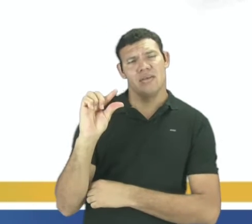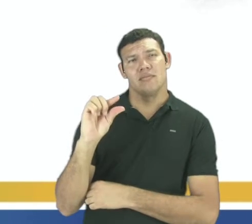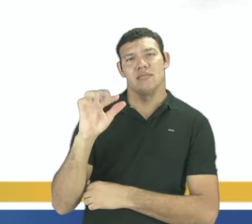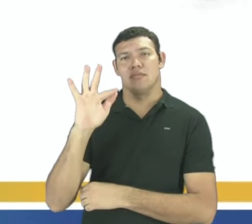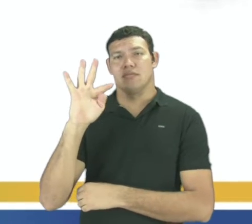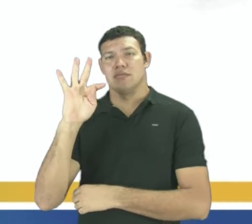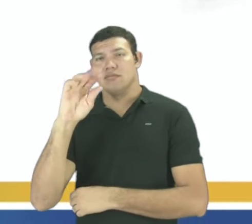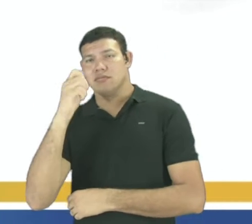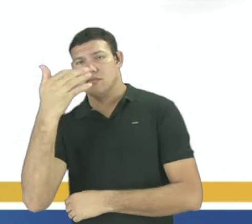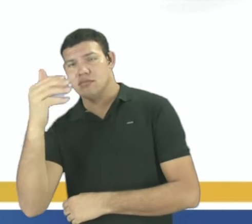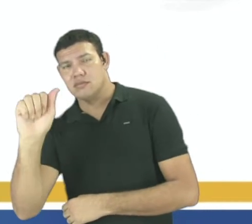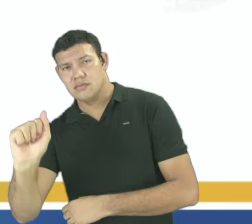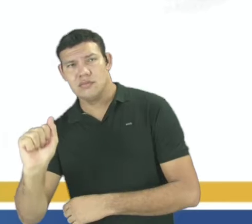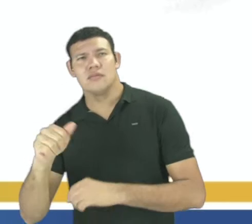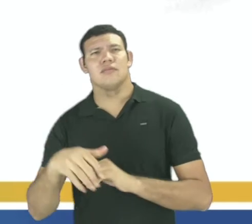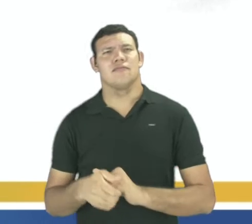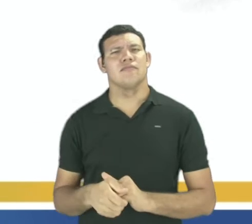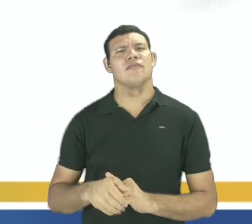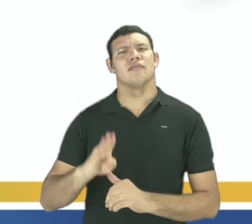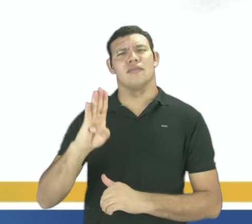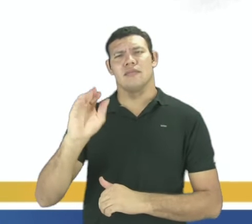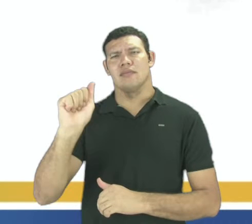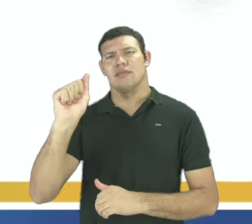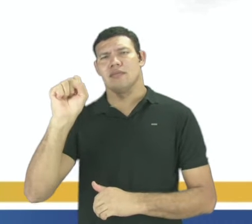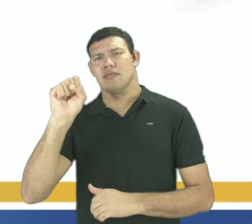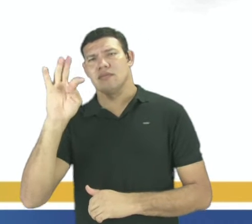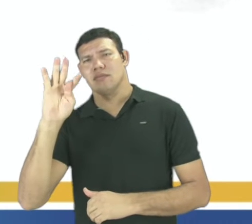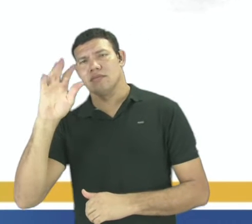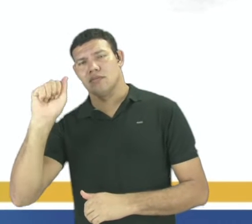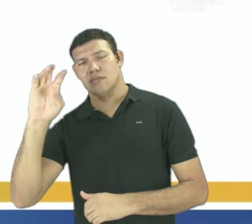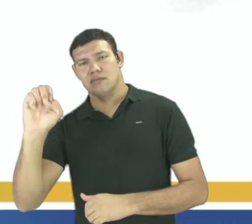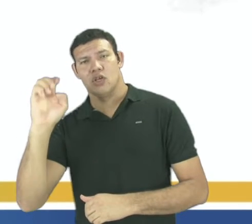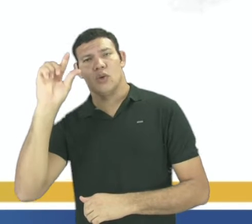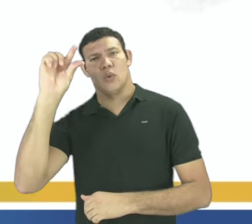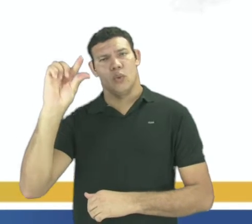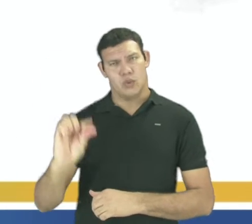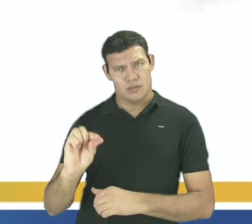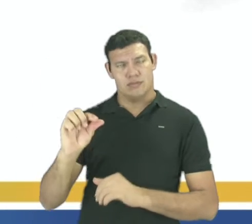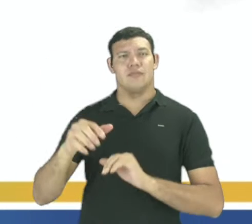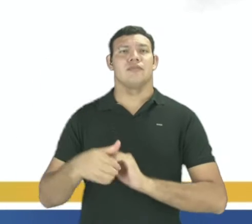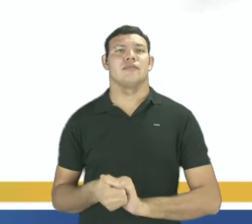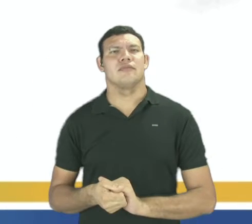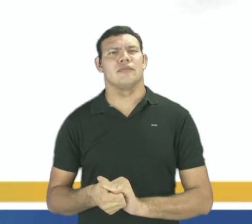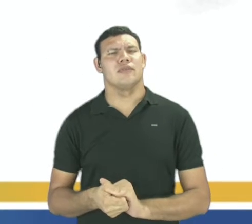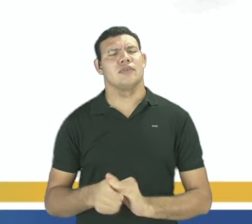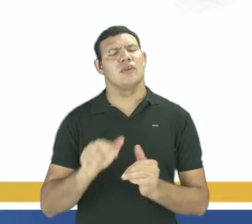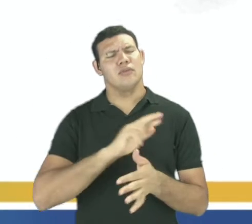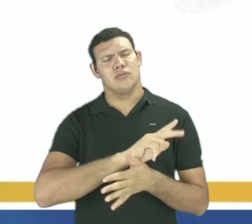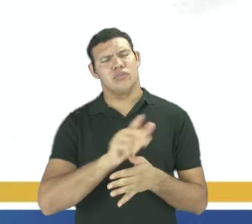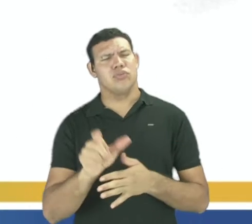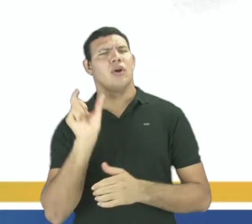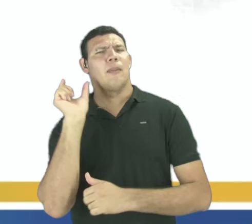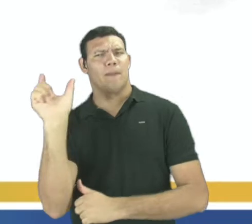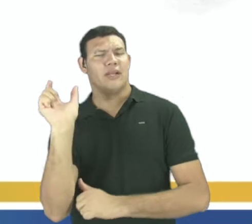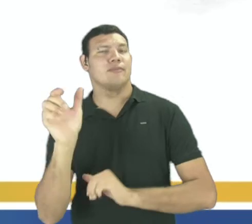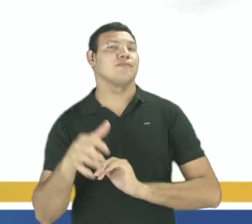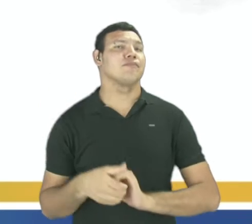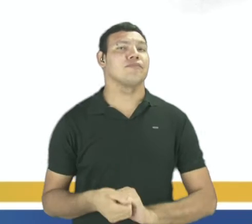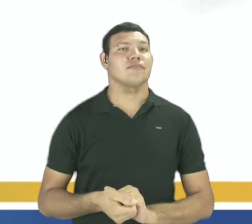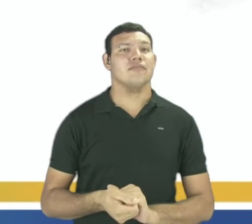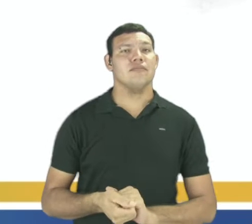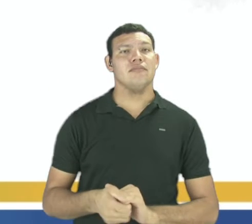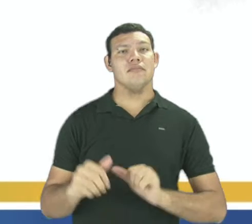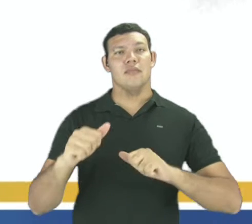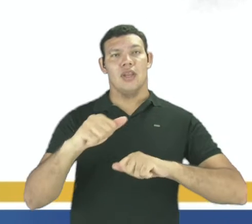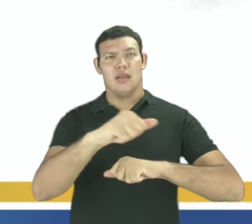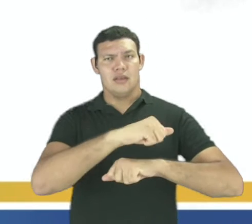excesso, bastante, mais, menos, demasiado, quanto, tanto e outros.